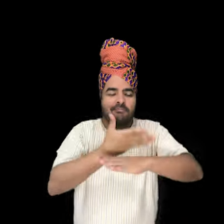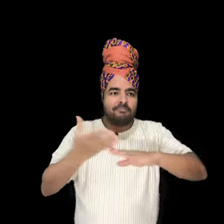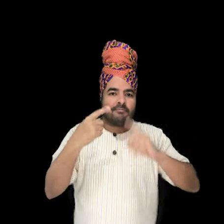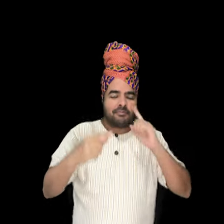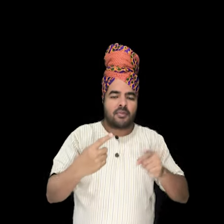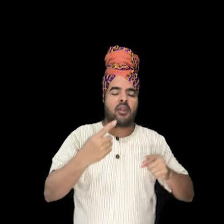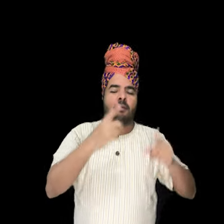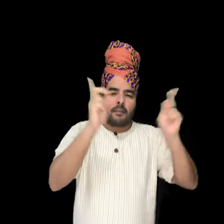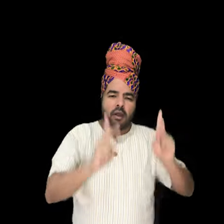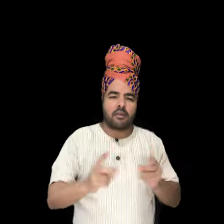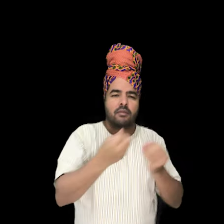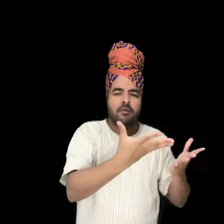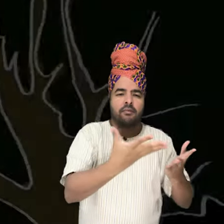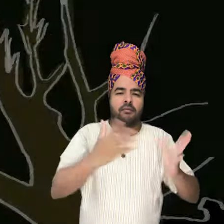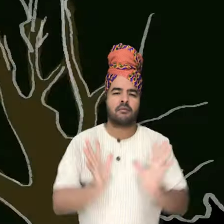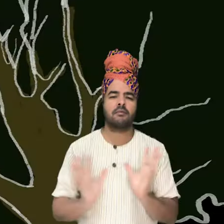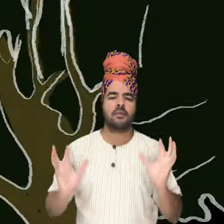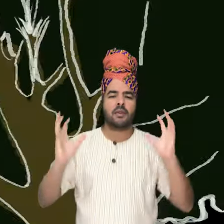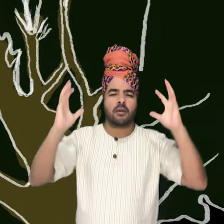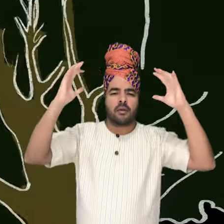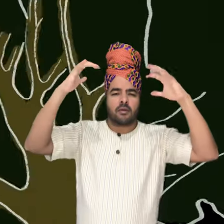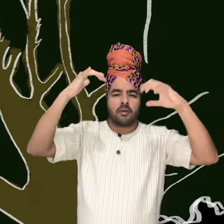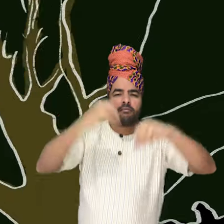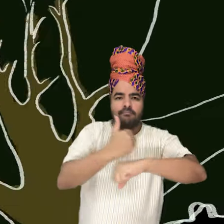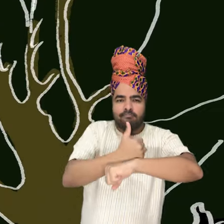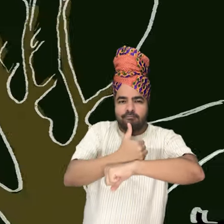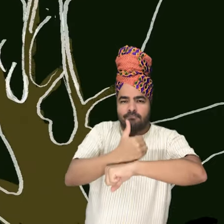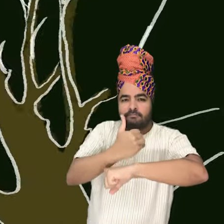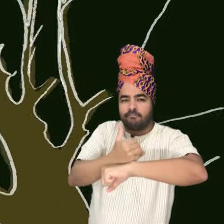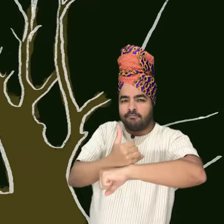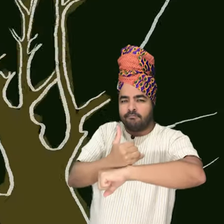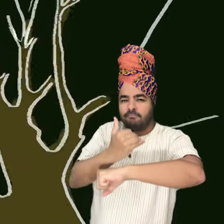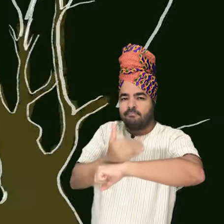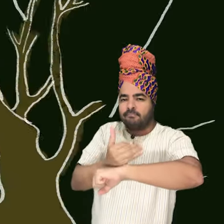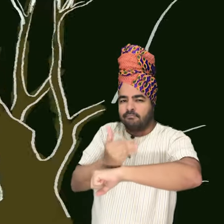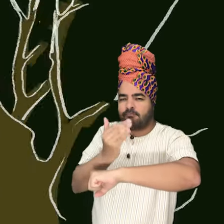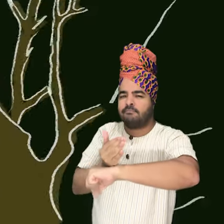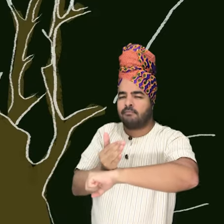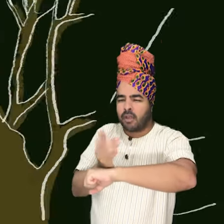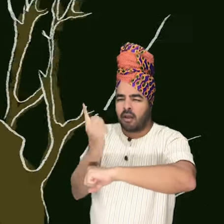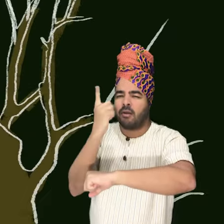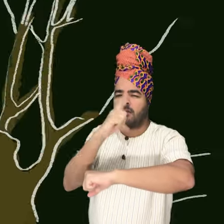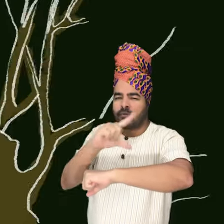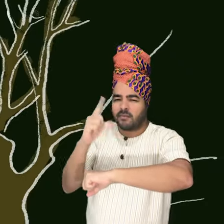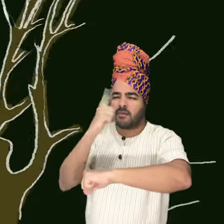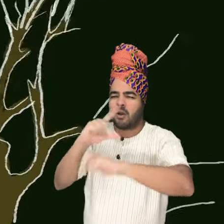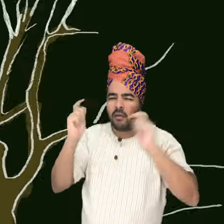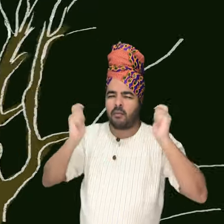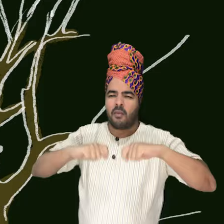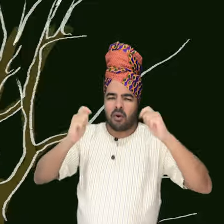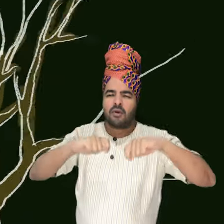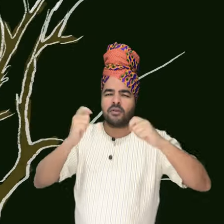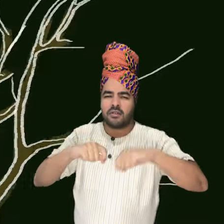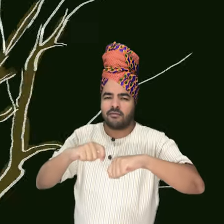tempo recomeça girar dá tempo haverá tempo haverá tempo